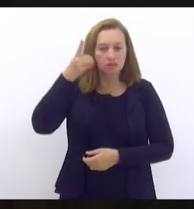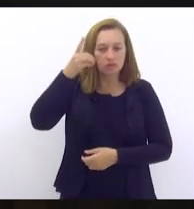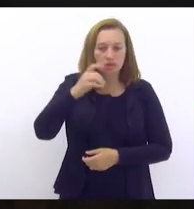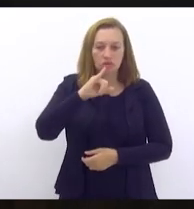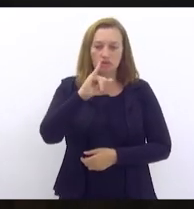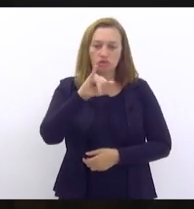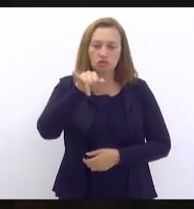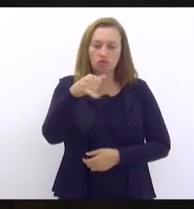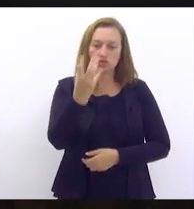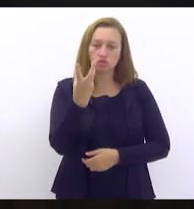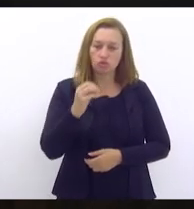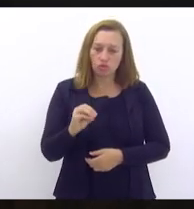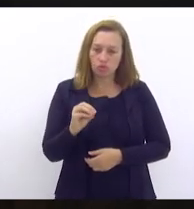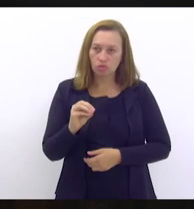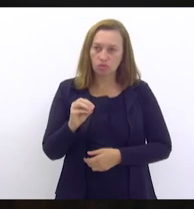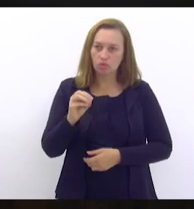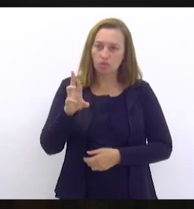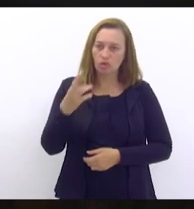Júlio Rocha,